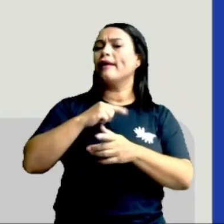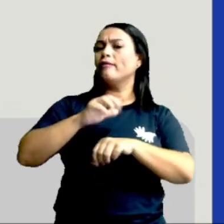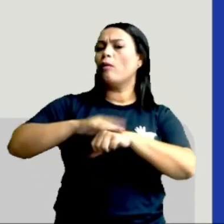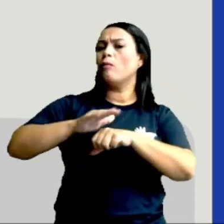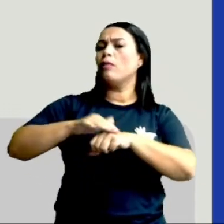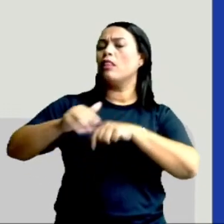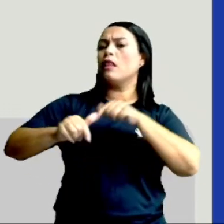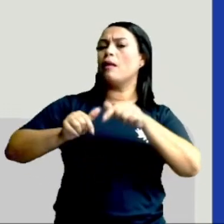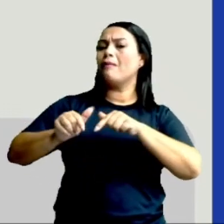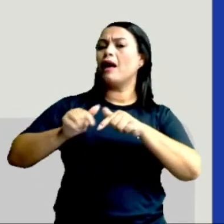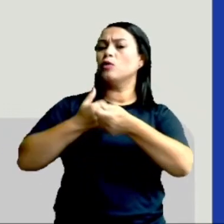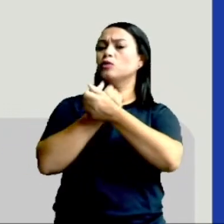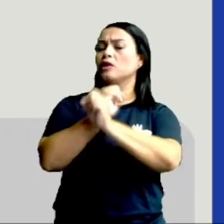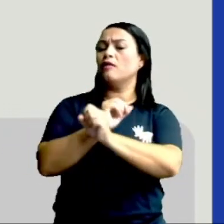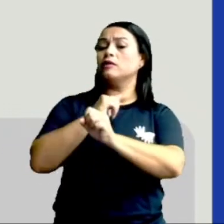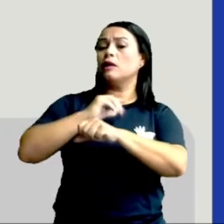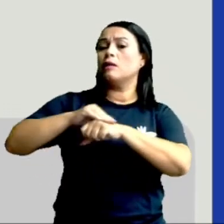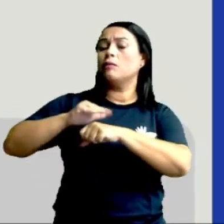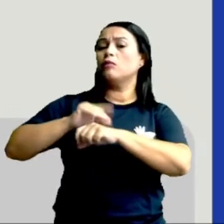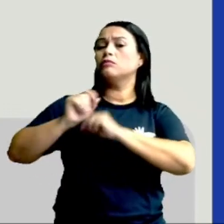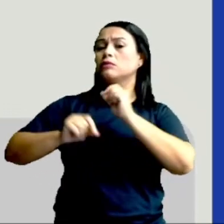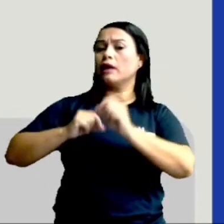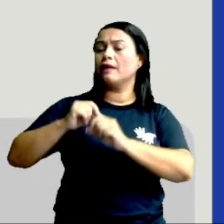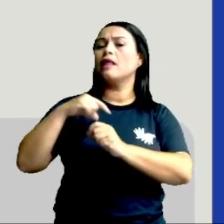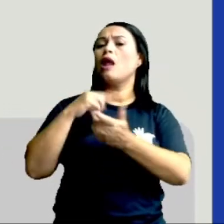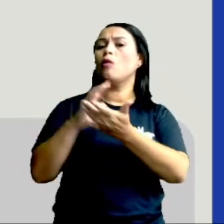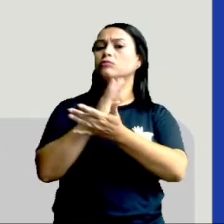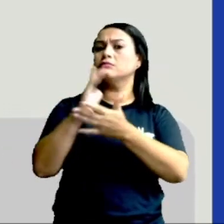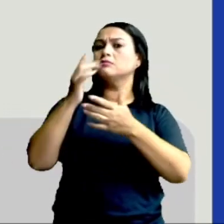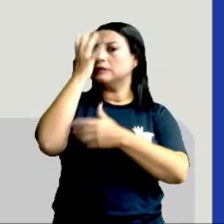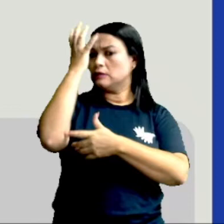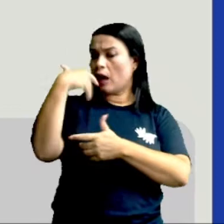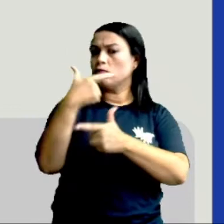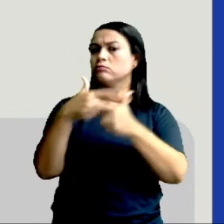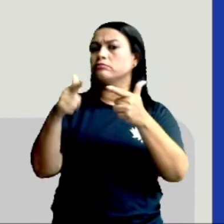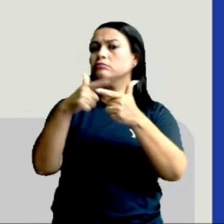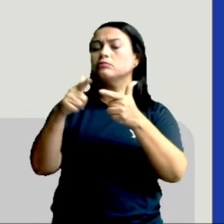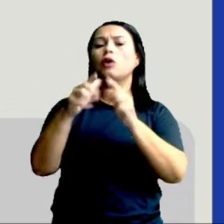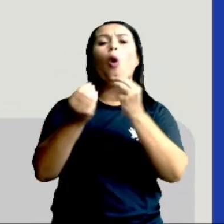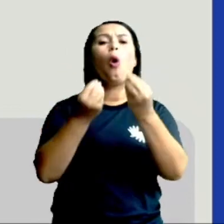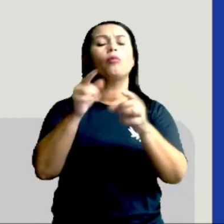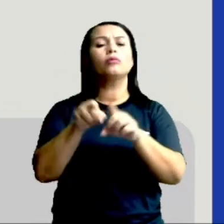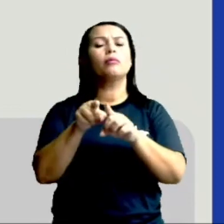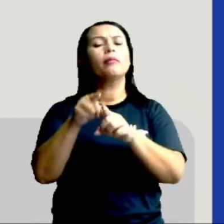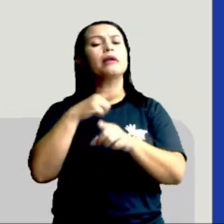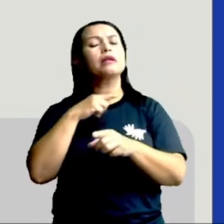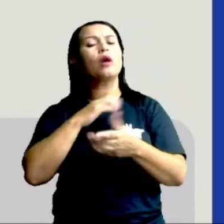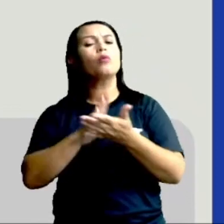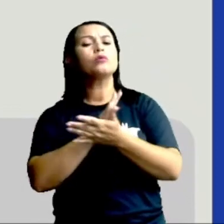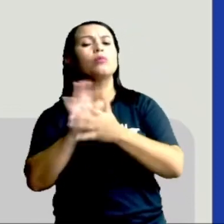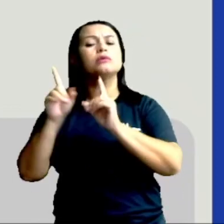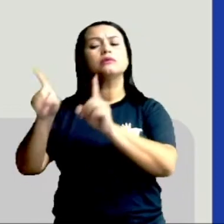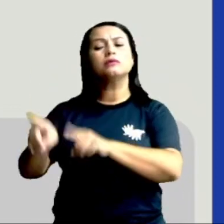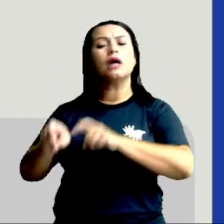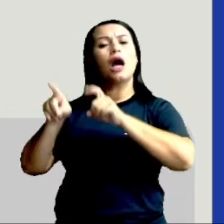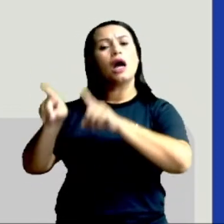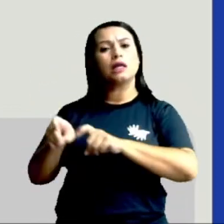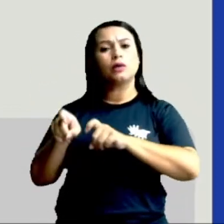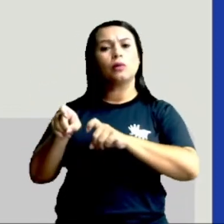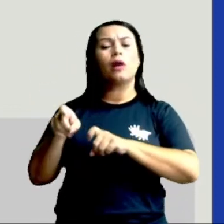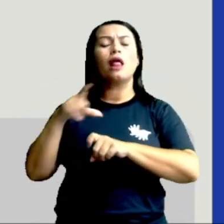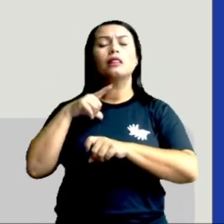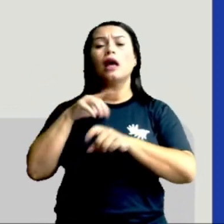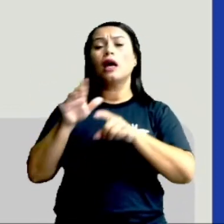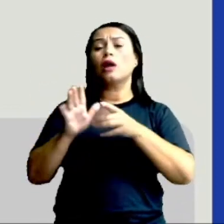oferta dessa mão de obra acarretaria sérios problemas, principalmente para empreendimentos agrícolas. Para